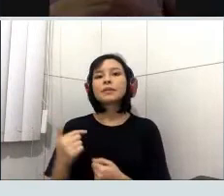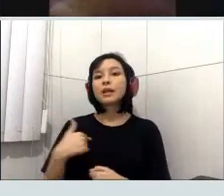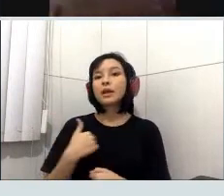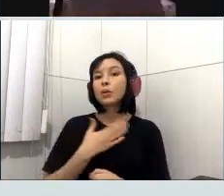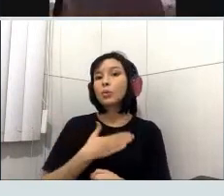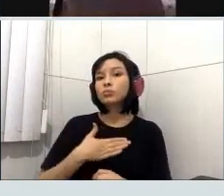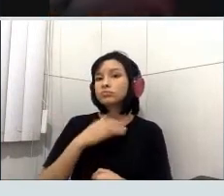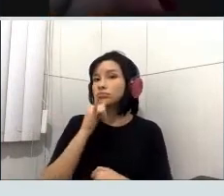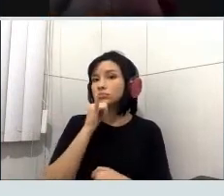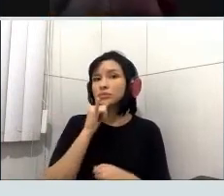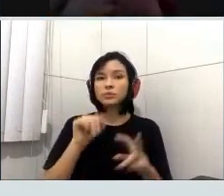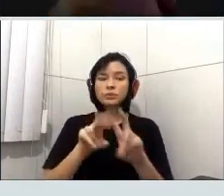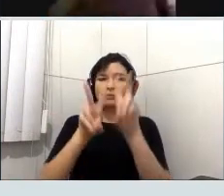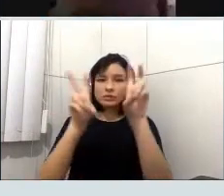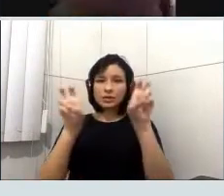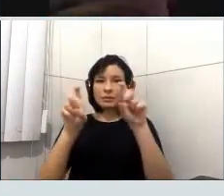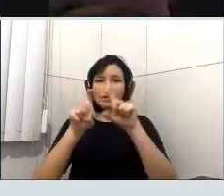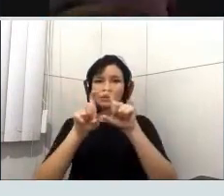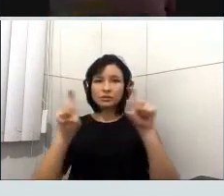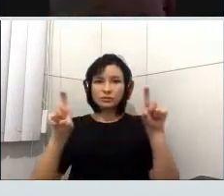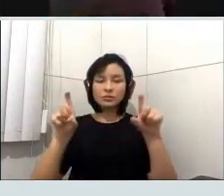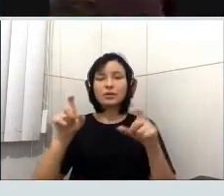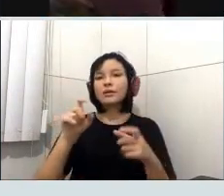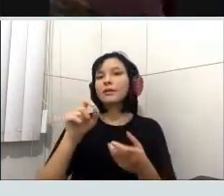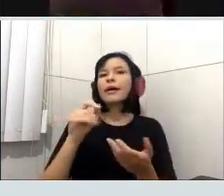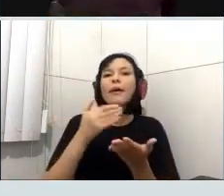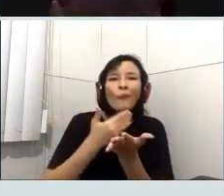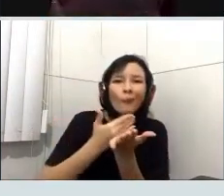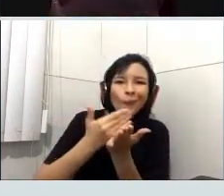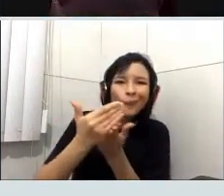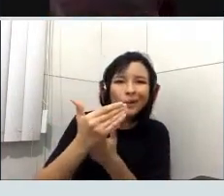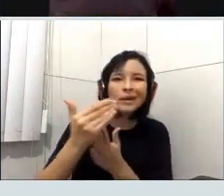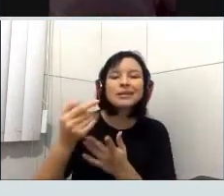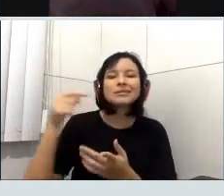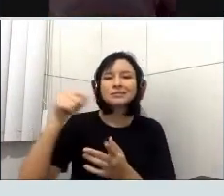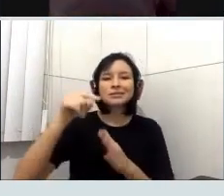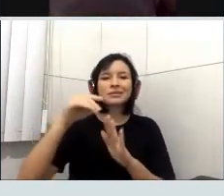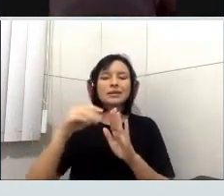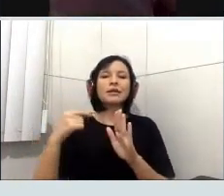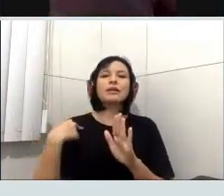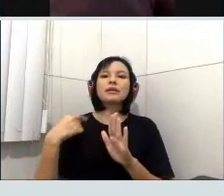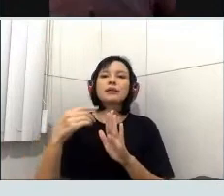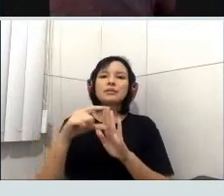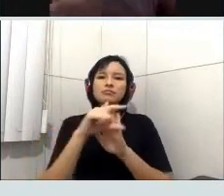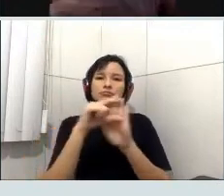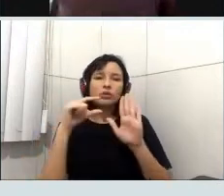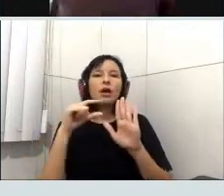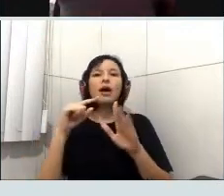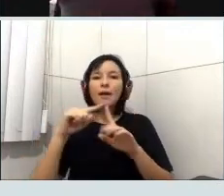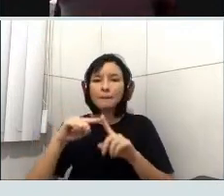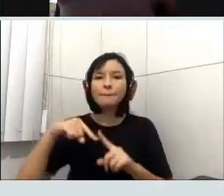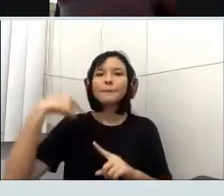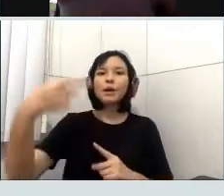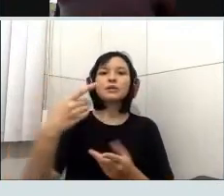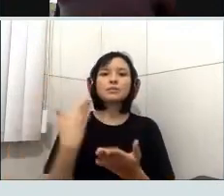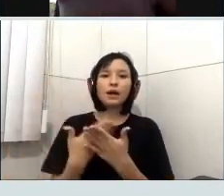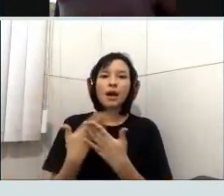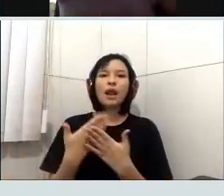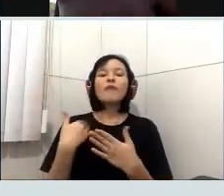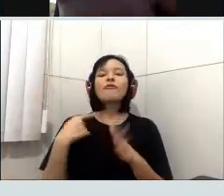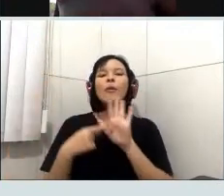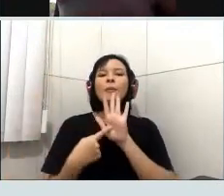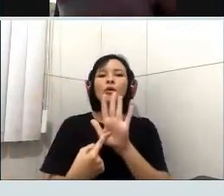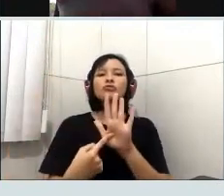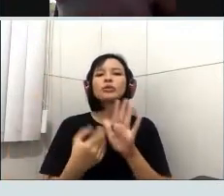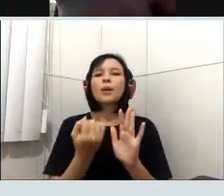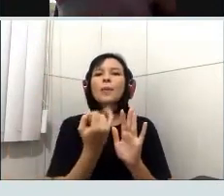introdução. Pode sim. Gente, sobre questão de introdução, desenvolvimento, próxima aula vai ser só sobre introdução. Eu vou mostrar a